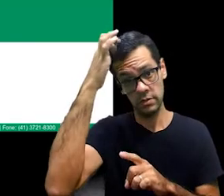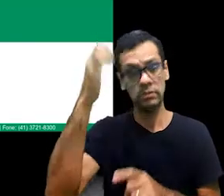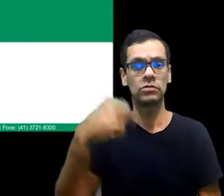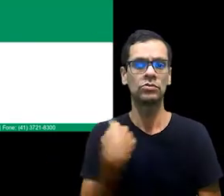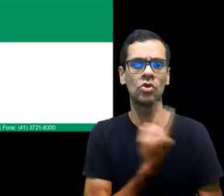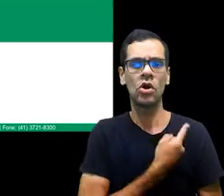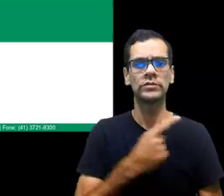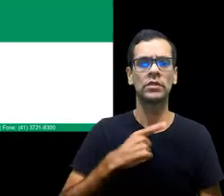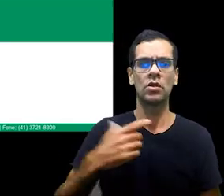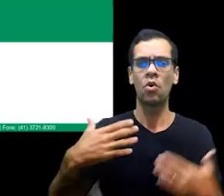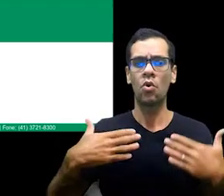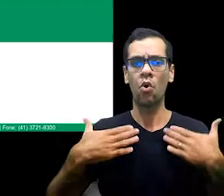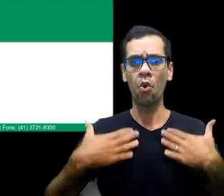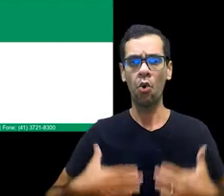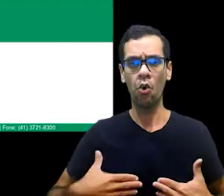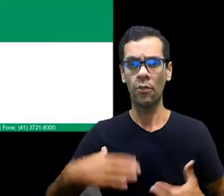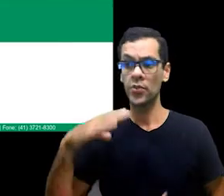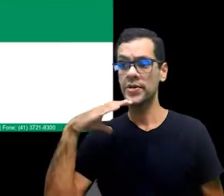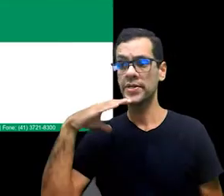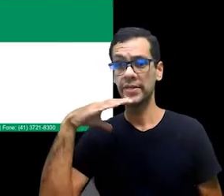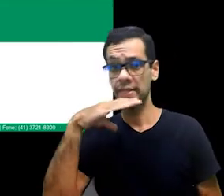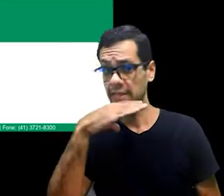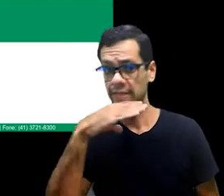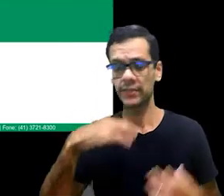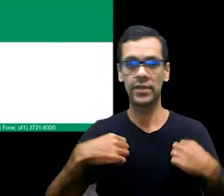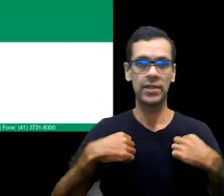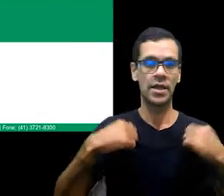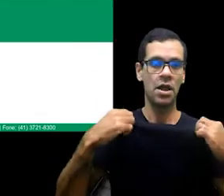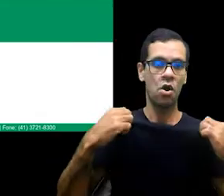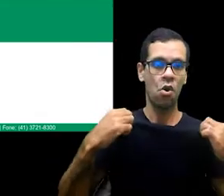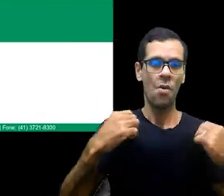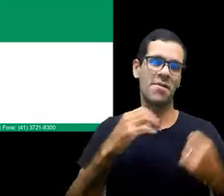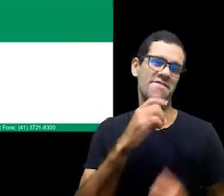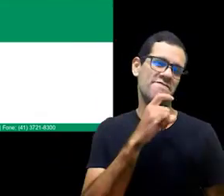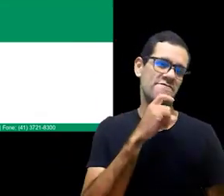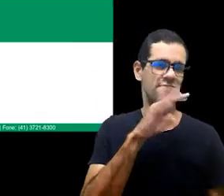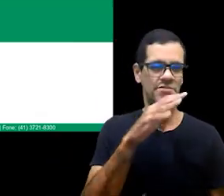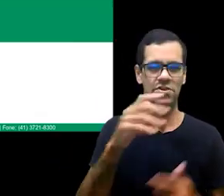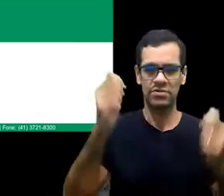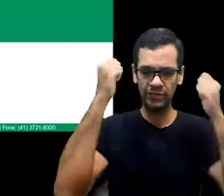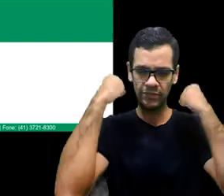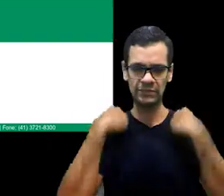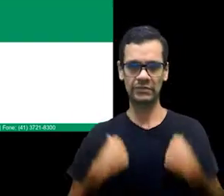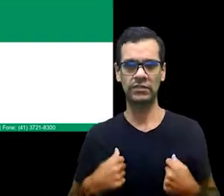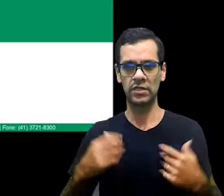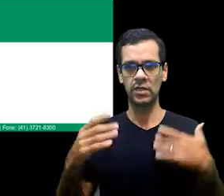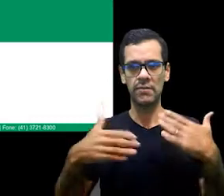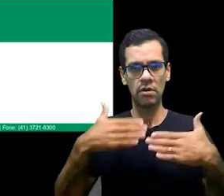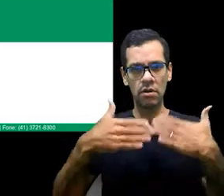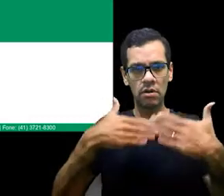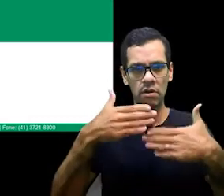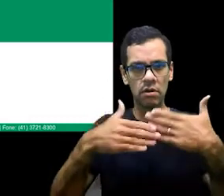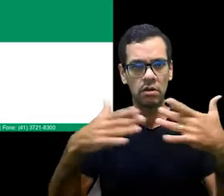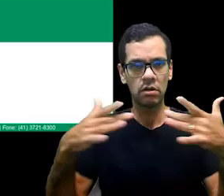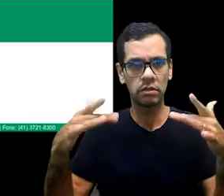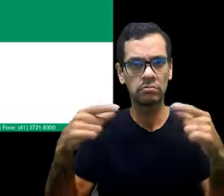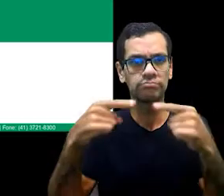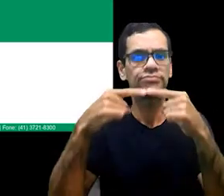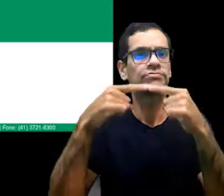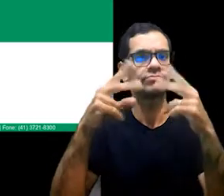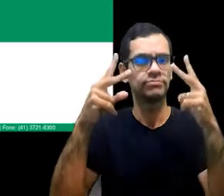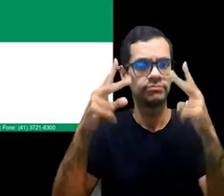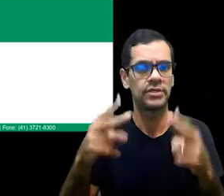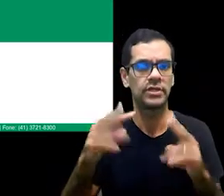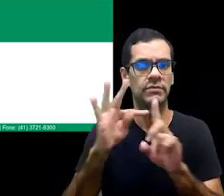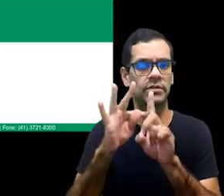quente, um corpo frio, e o corpo quente, que é o corpo humano, vai fornecer energia para as roupas, que é o corpo